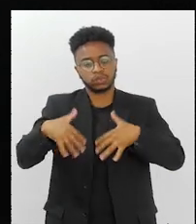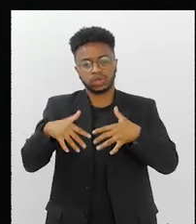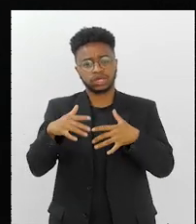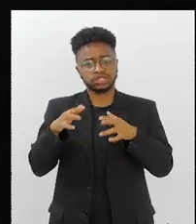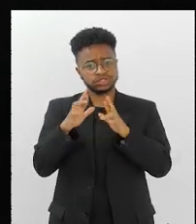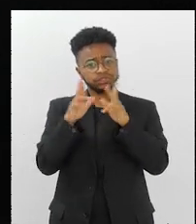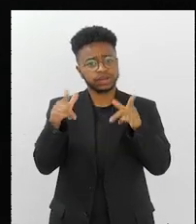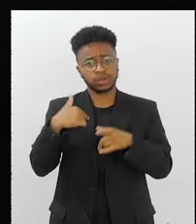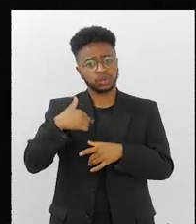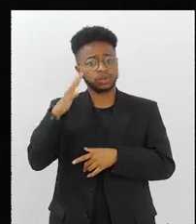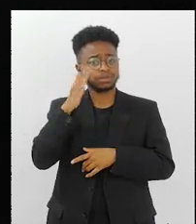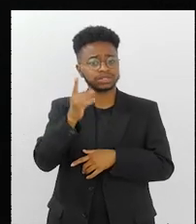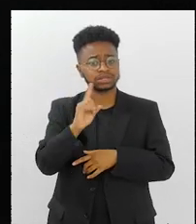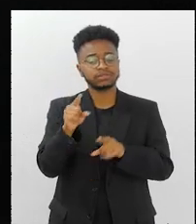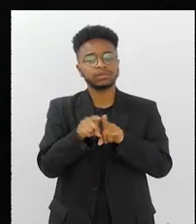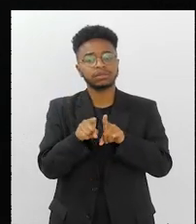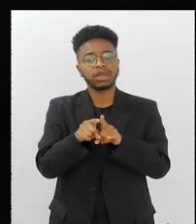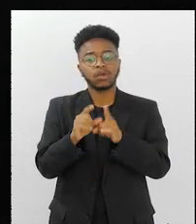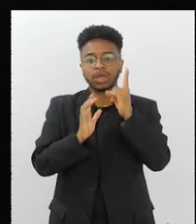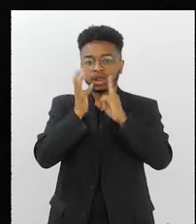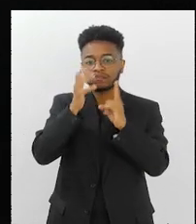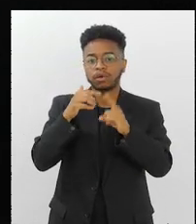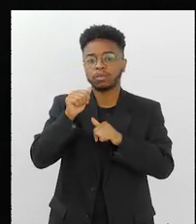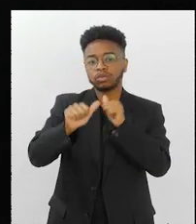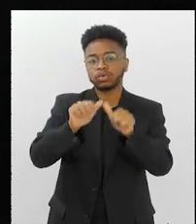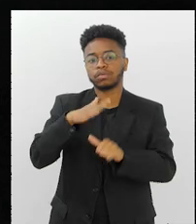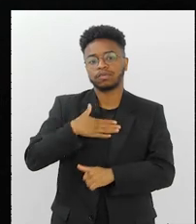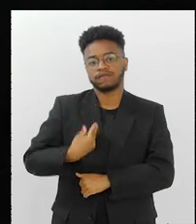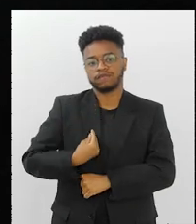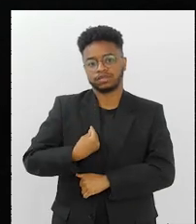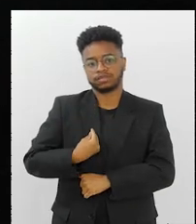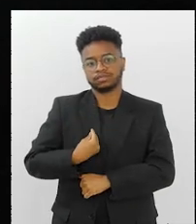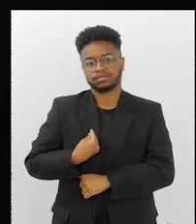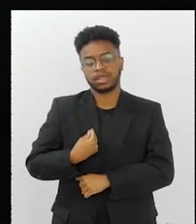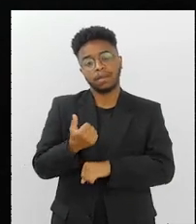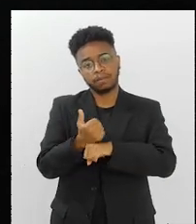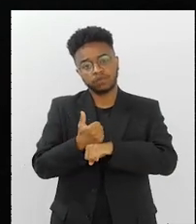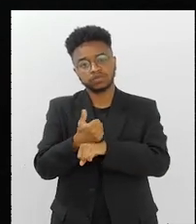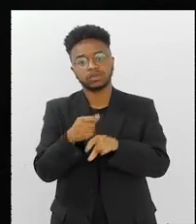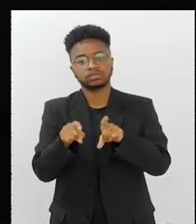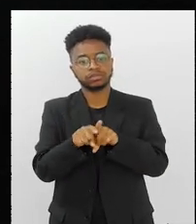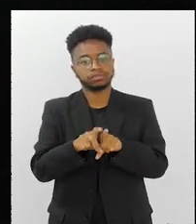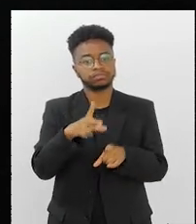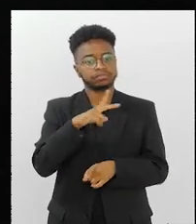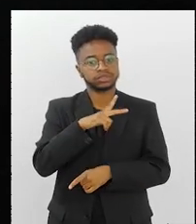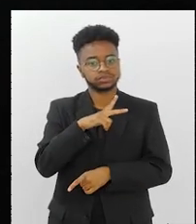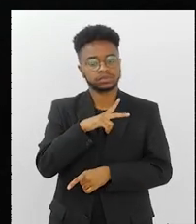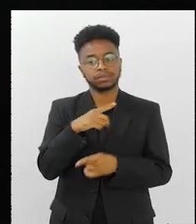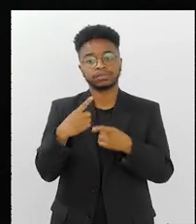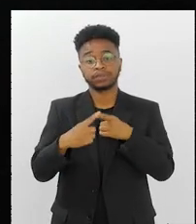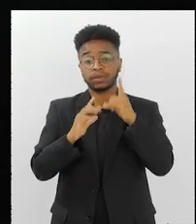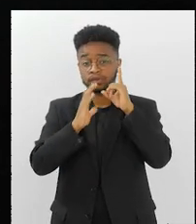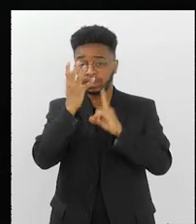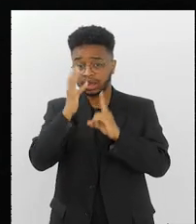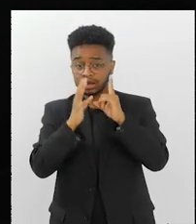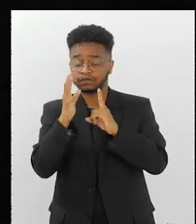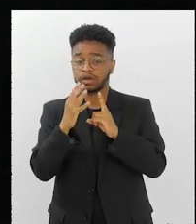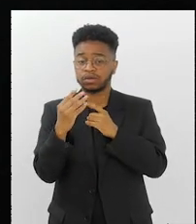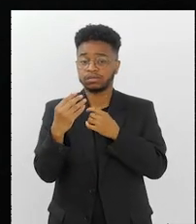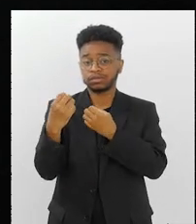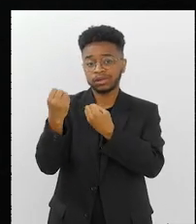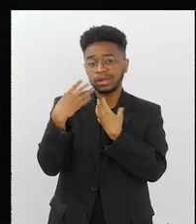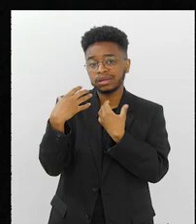esperava e de fato o carnaval mudou minha vida ele mudou minha vida ele muda minha vida tanto profissional quanto pessoal e o carnaval ele me dá